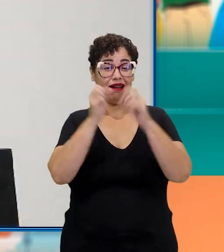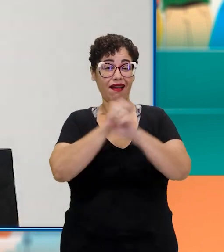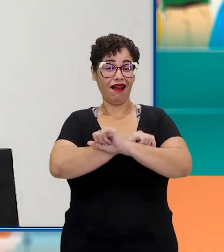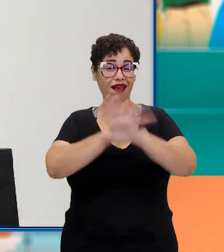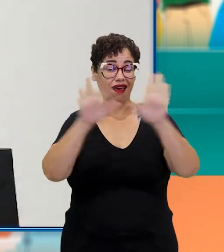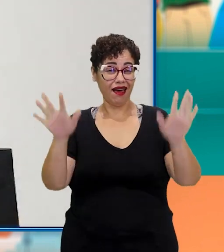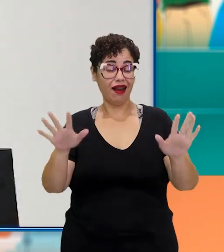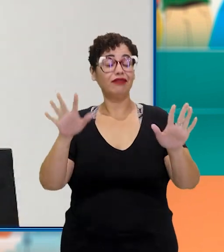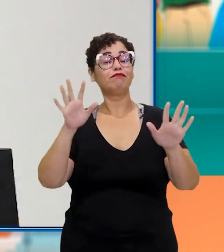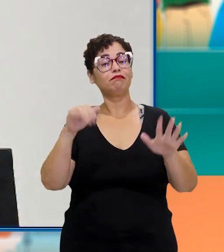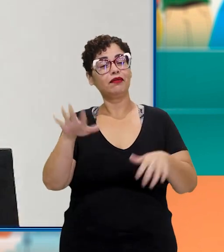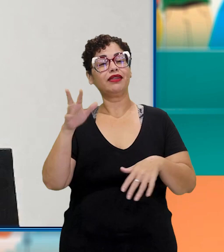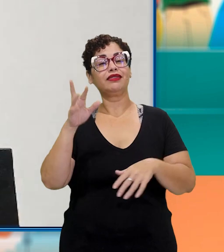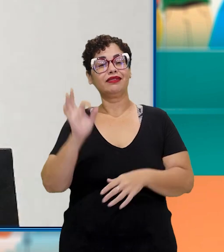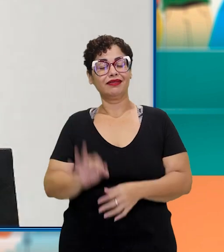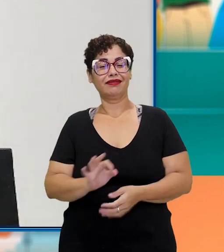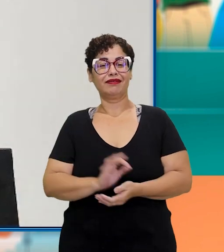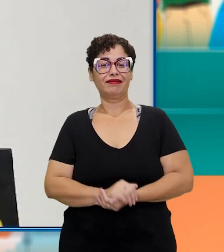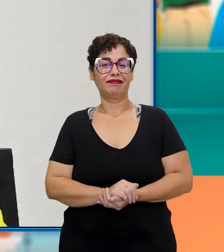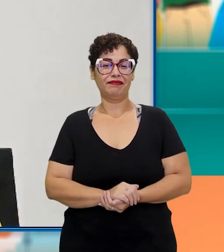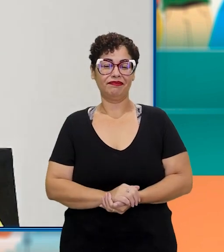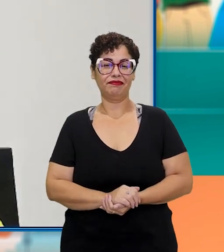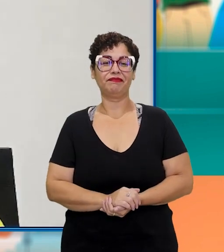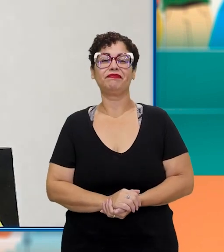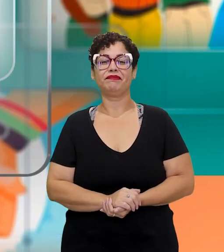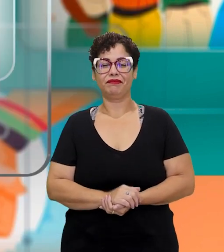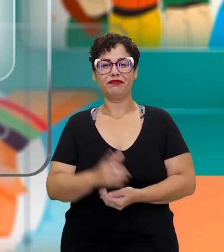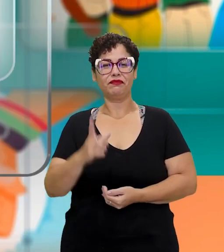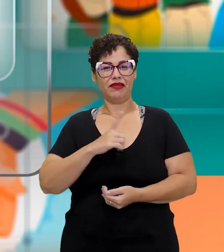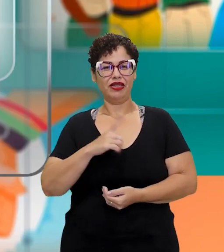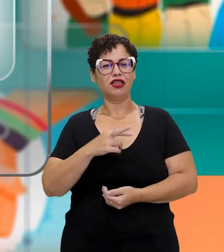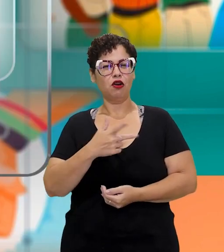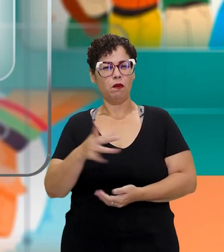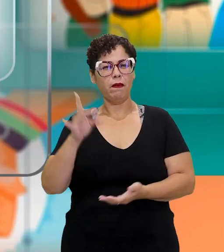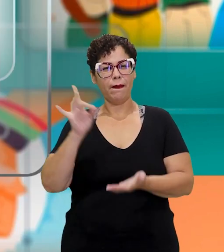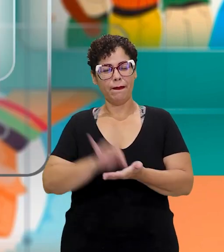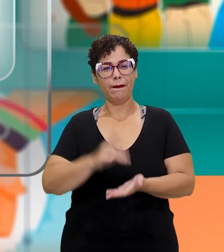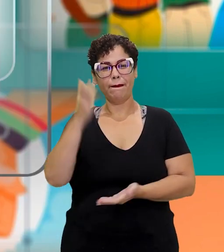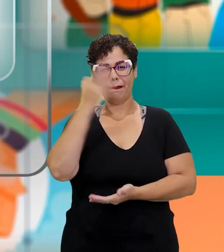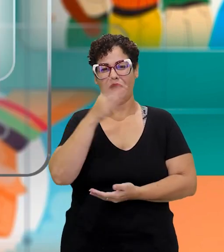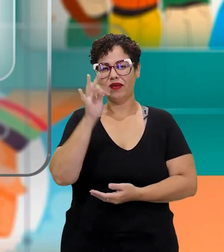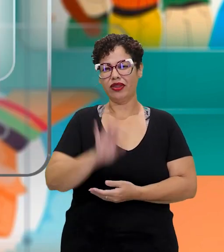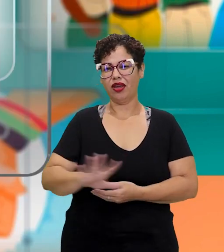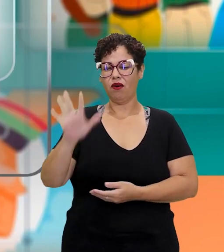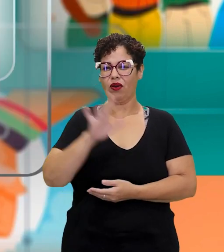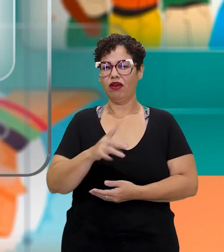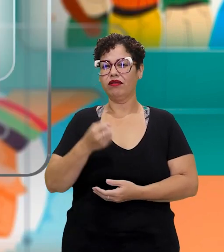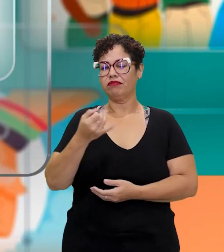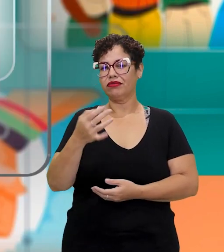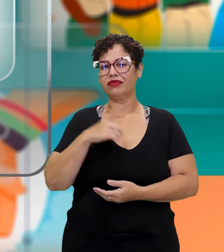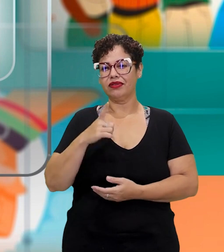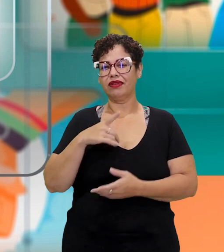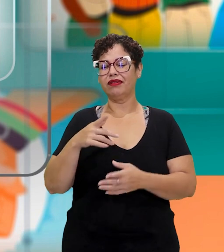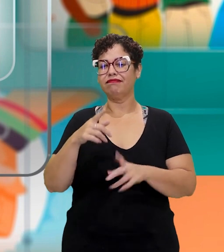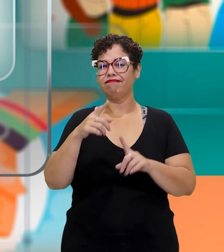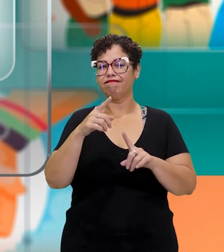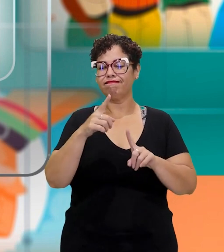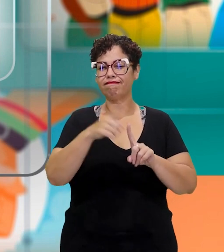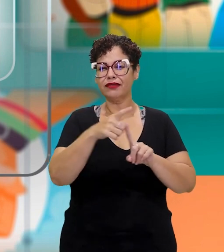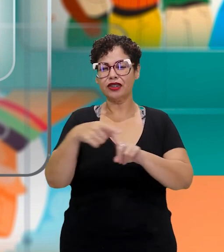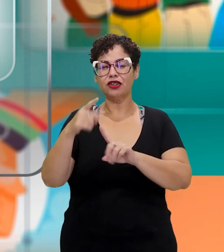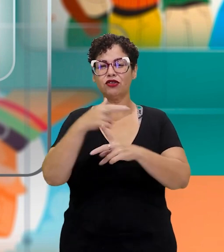mais clareza e propriedade. Existe alguma evidência ou teoria que sugira que